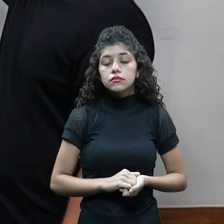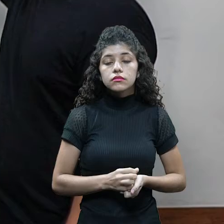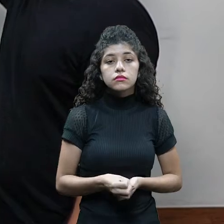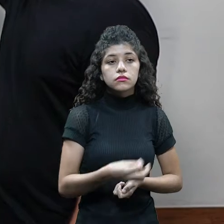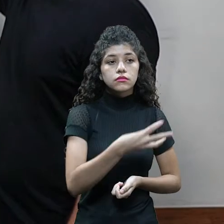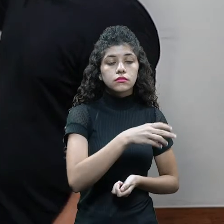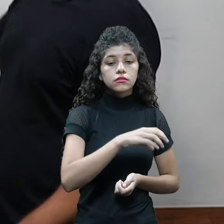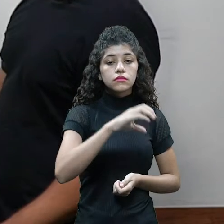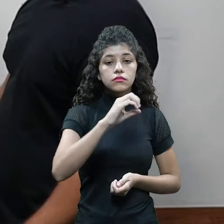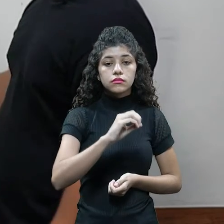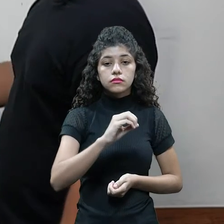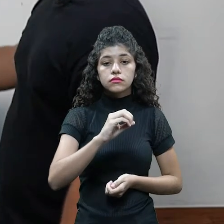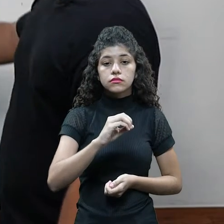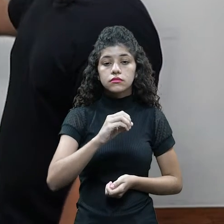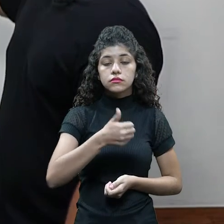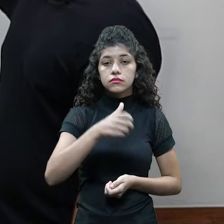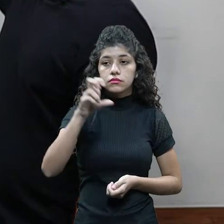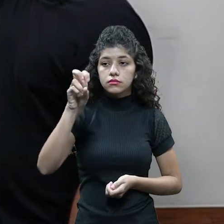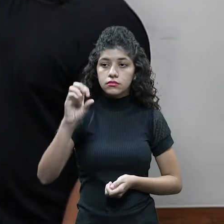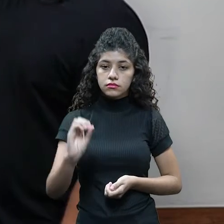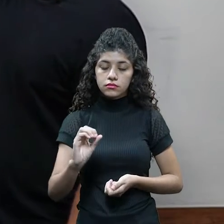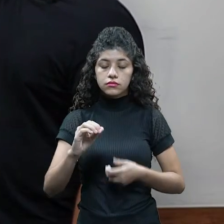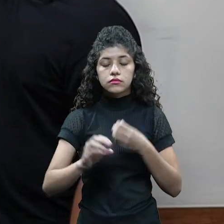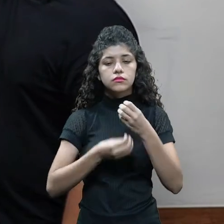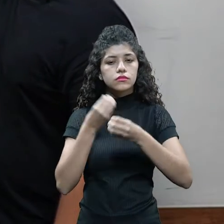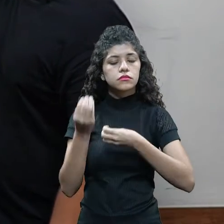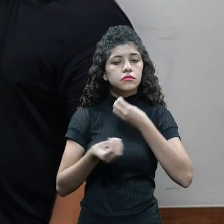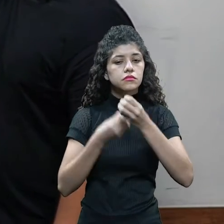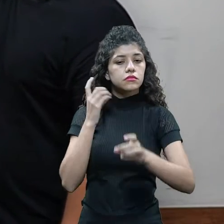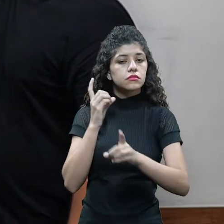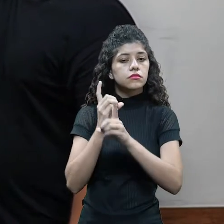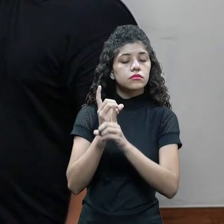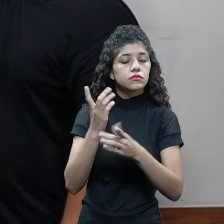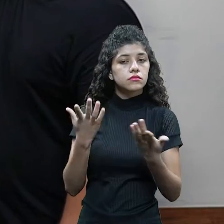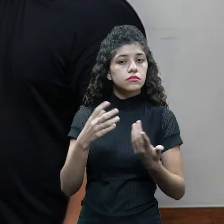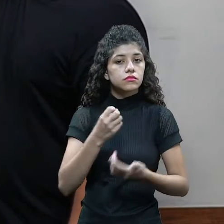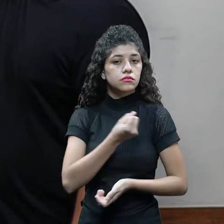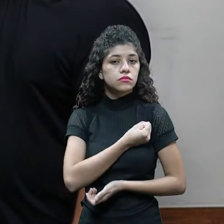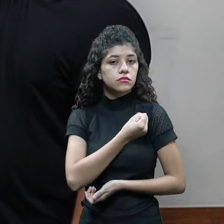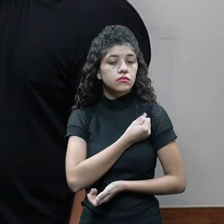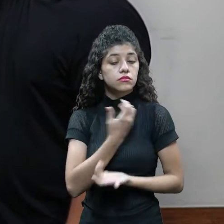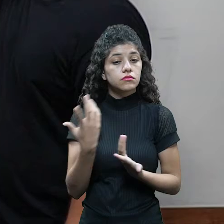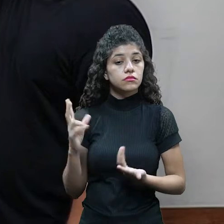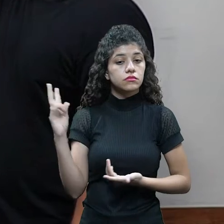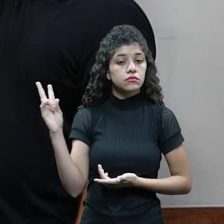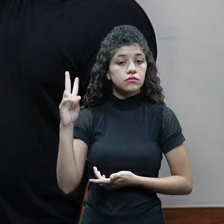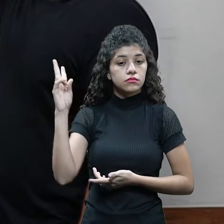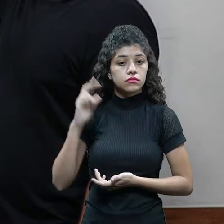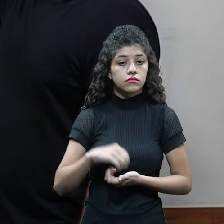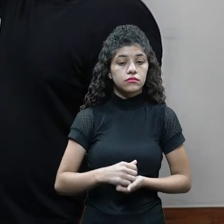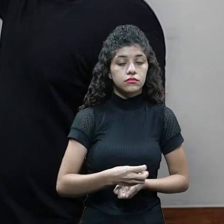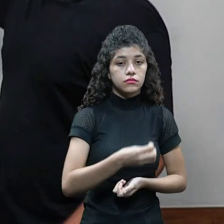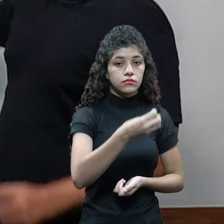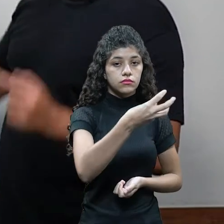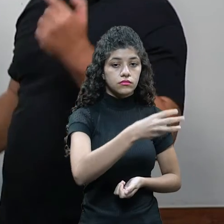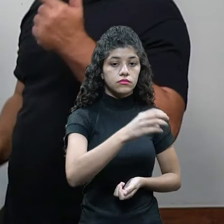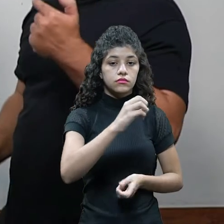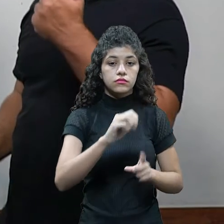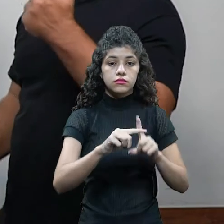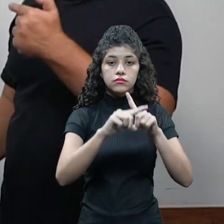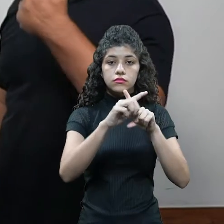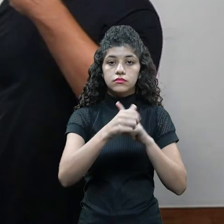de 150. Como é que eu descubro? 30 vezes 150 dividido por 100.